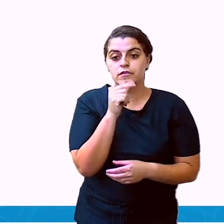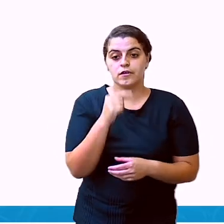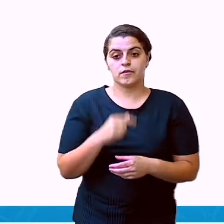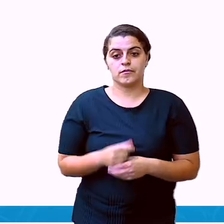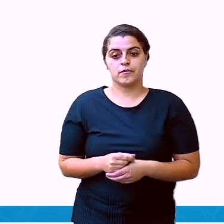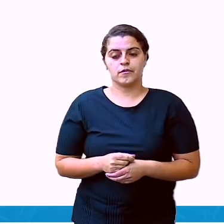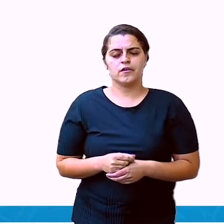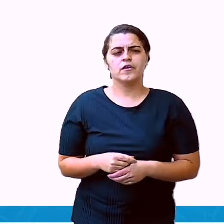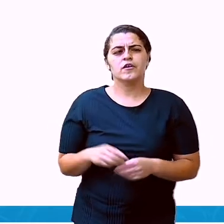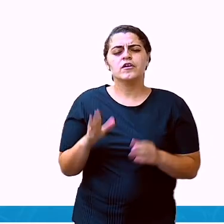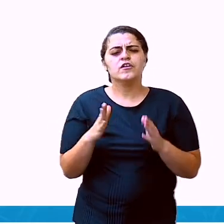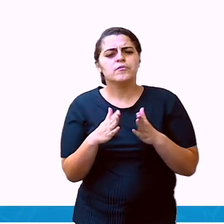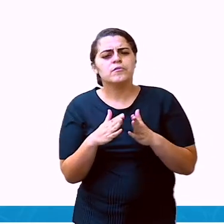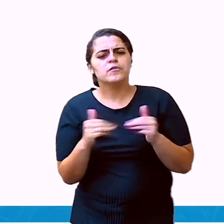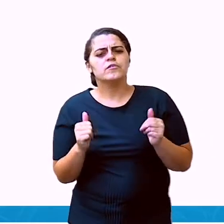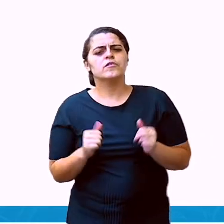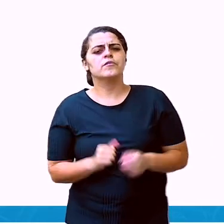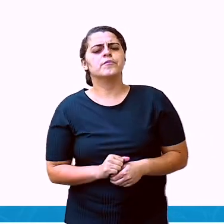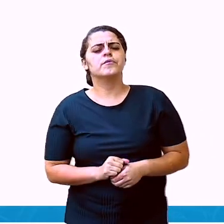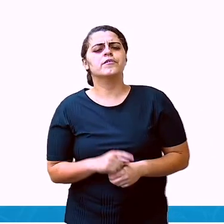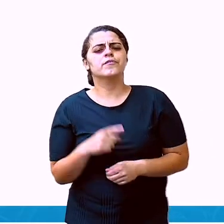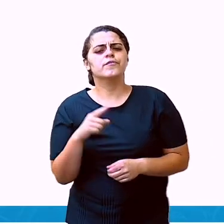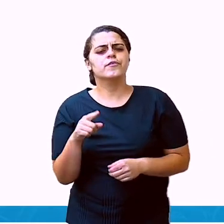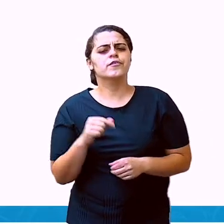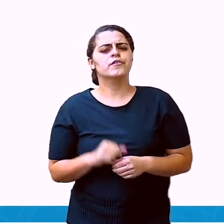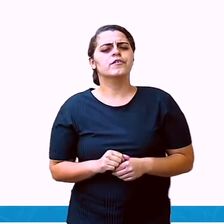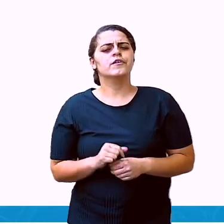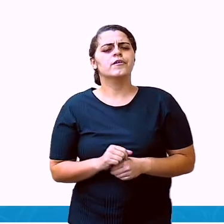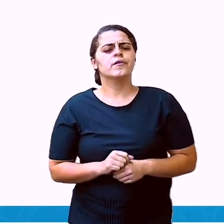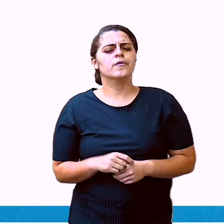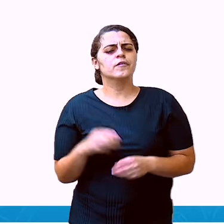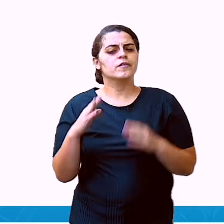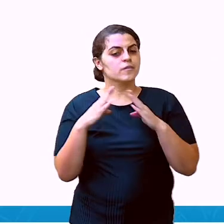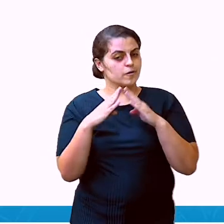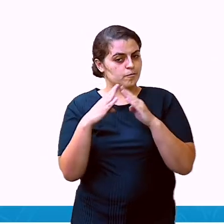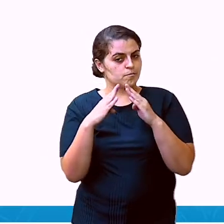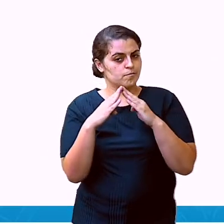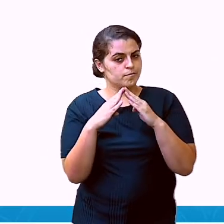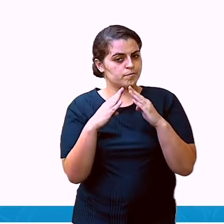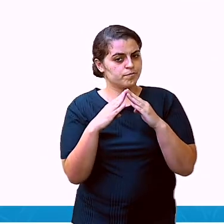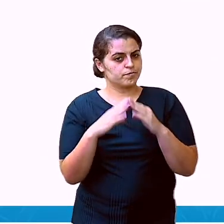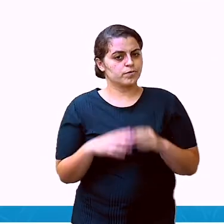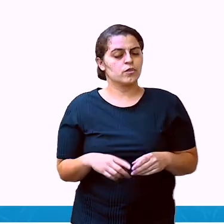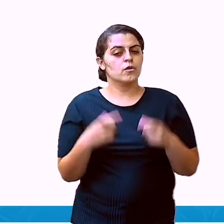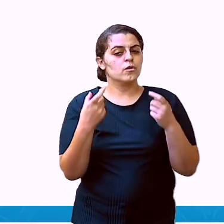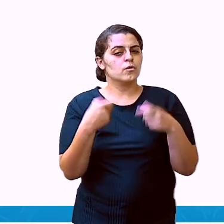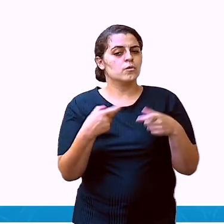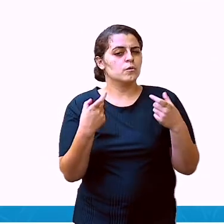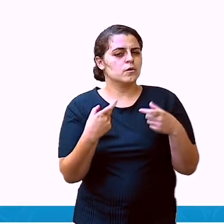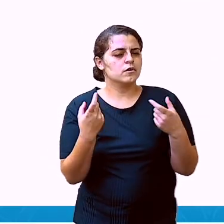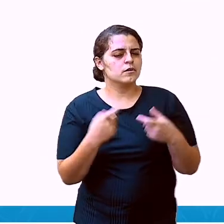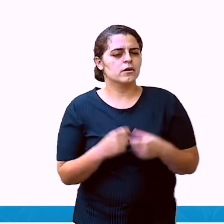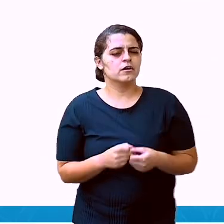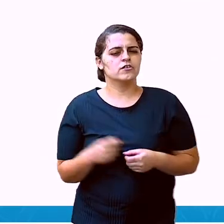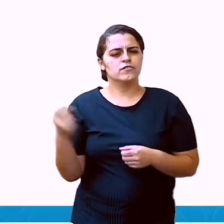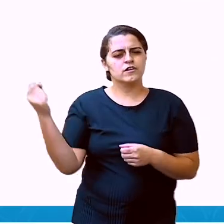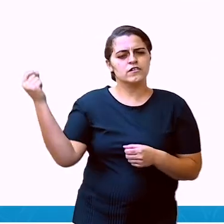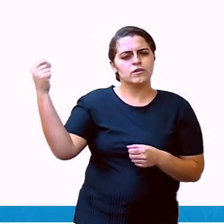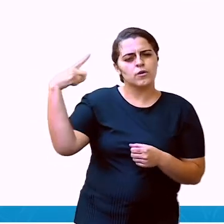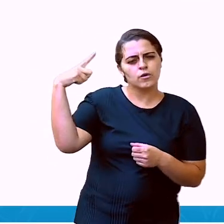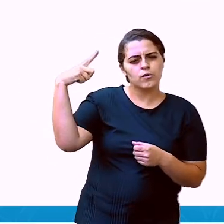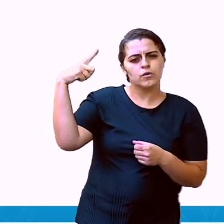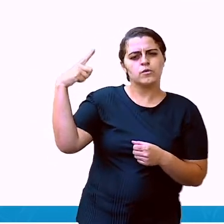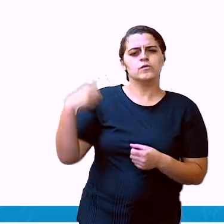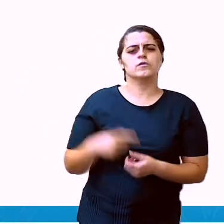e a recomendação é que você colocasse na sua casa um local que tivesse claridade,